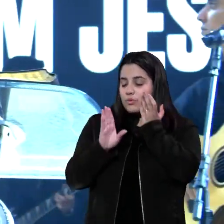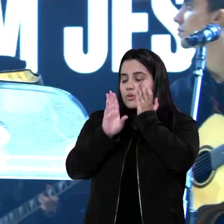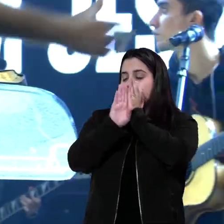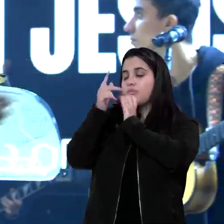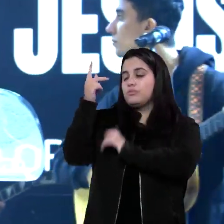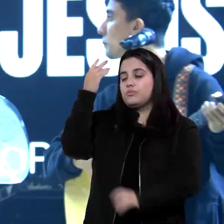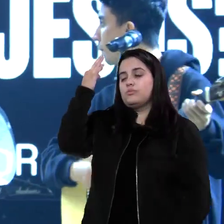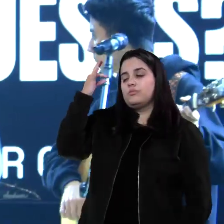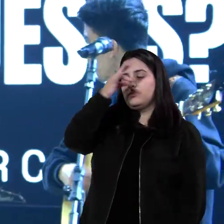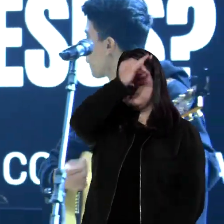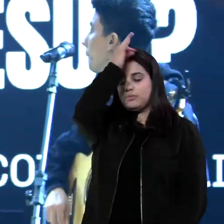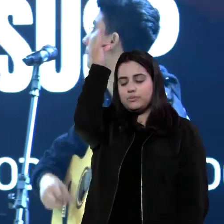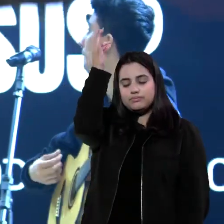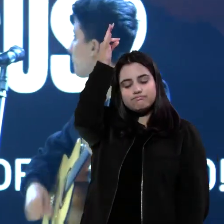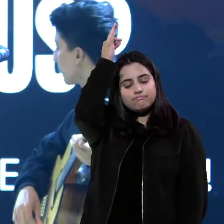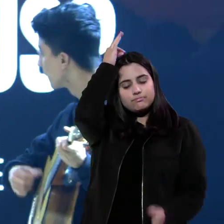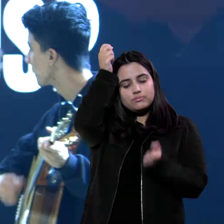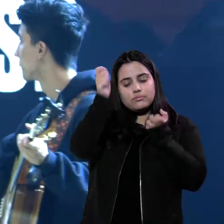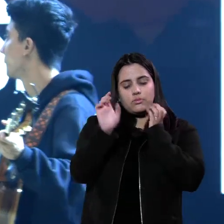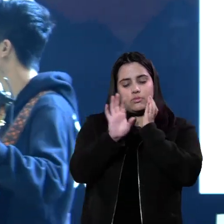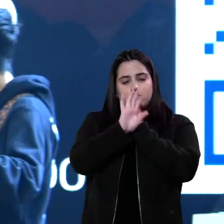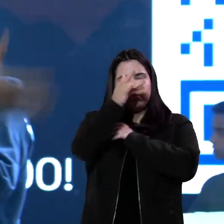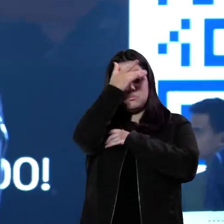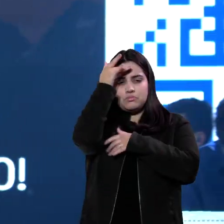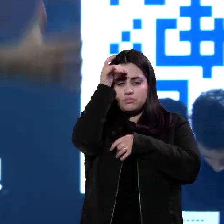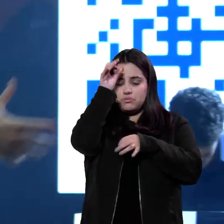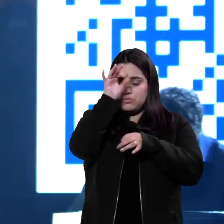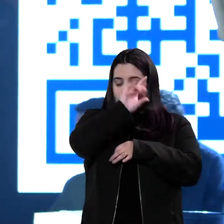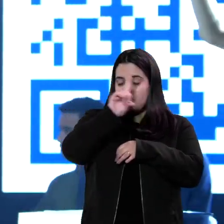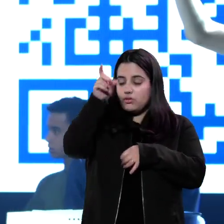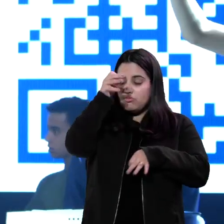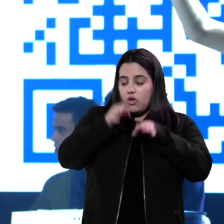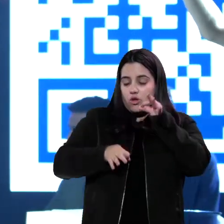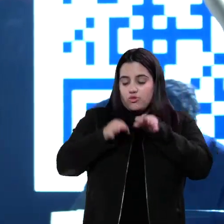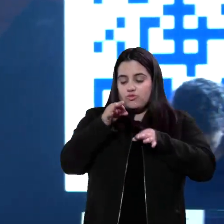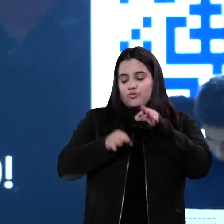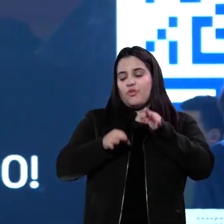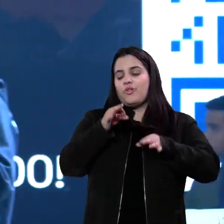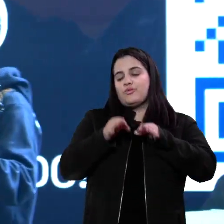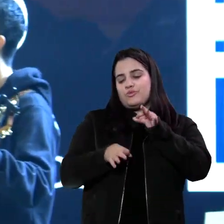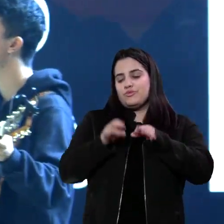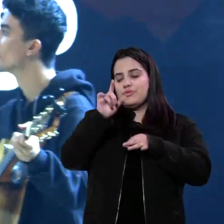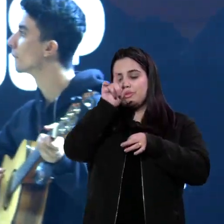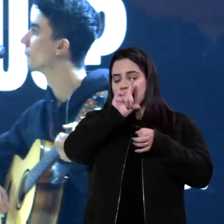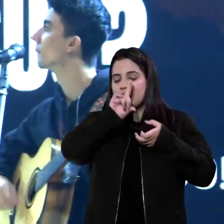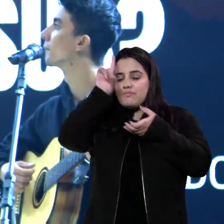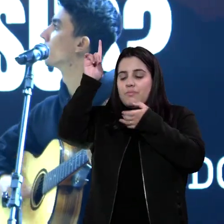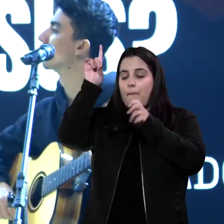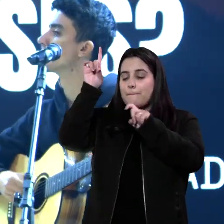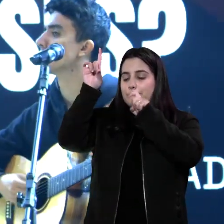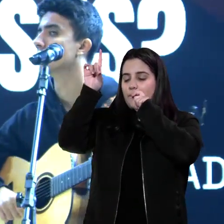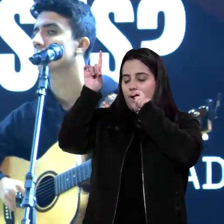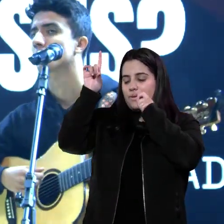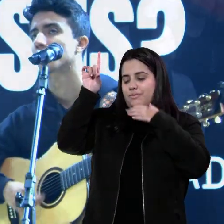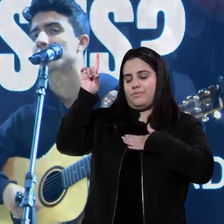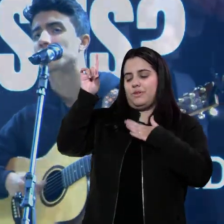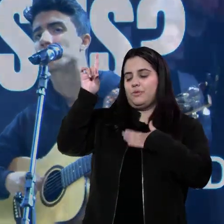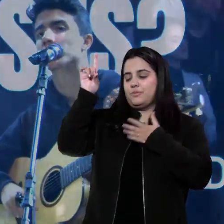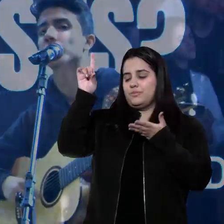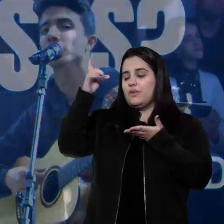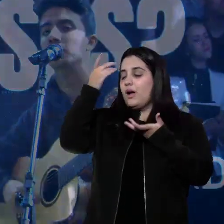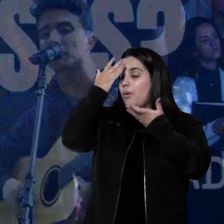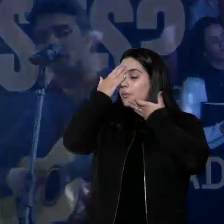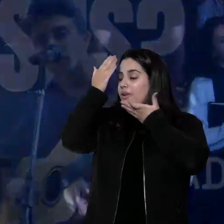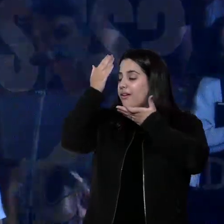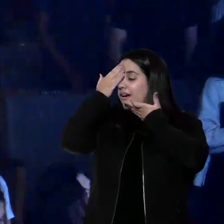Espírito Santo, através do justo juiz, que não é apenas juiz agora, mas é o nosso Pai.